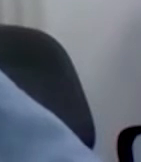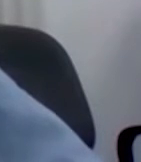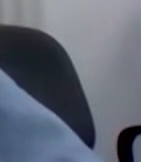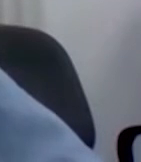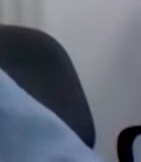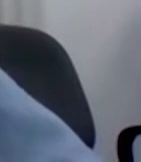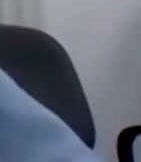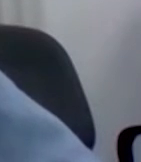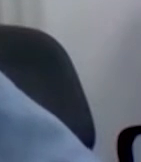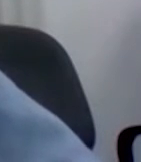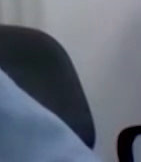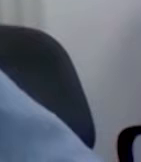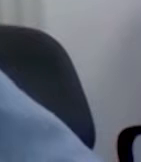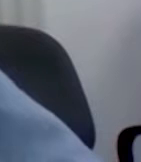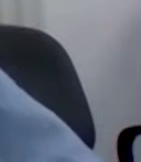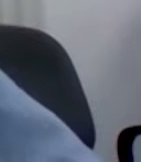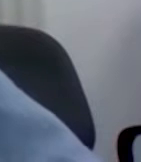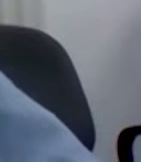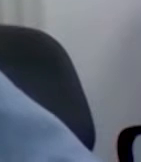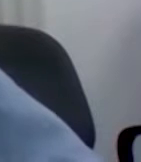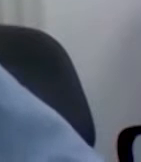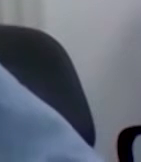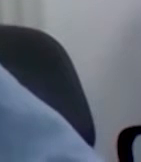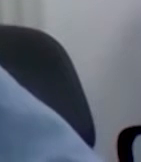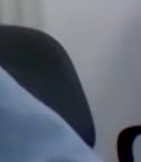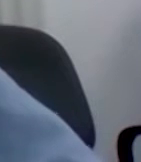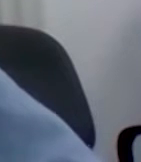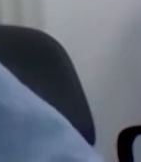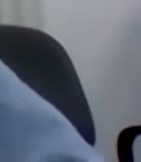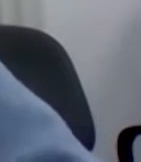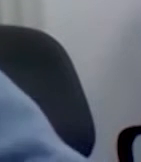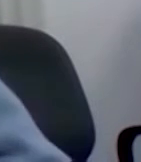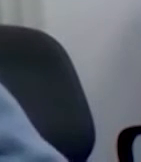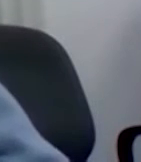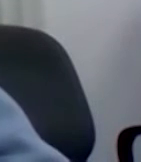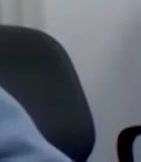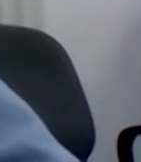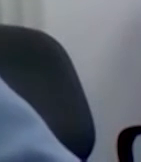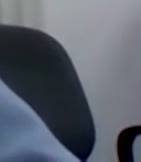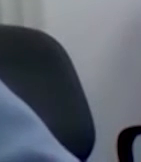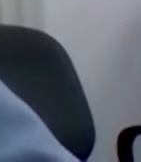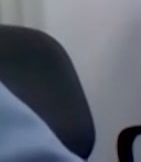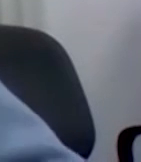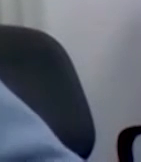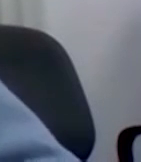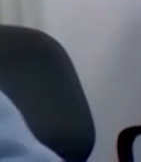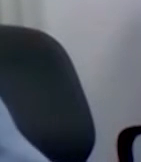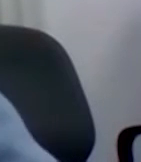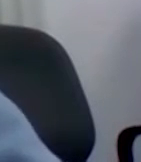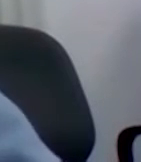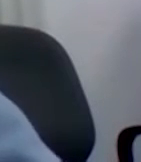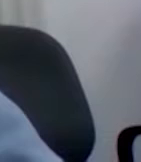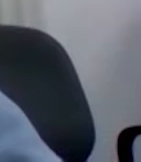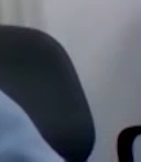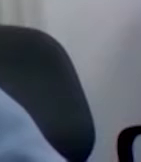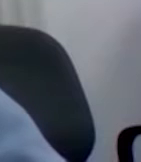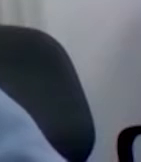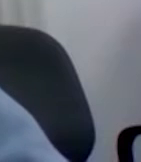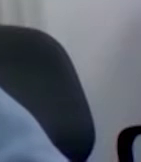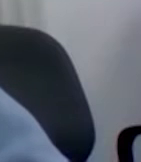campo, policiamento, fiscalização e educação de trânsito. Então, aqui já começa